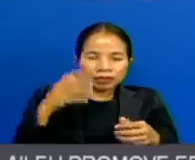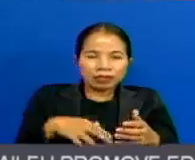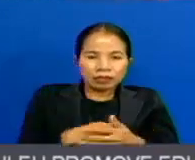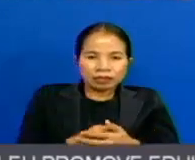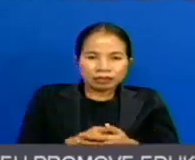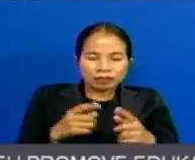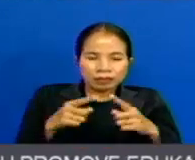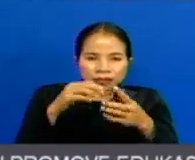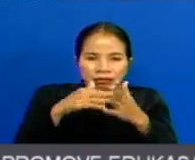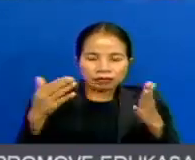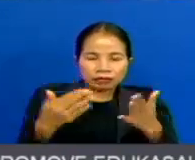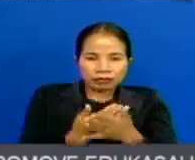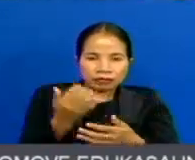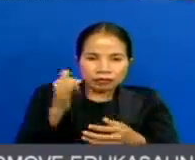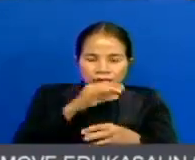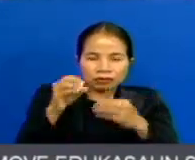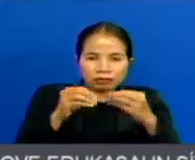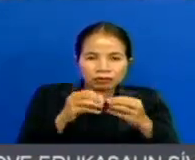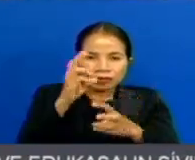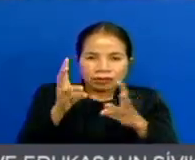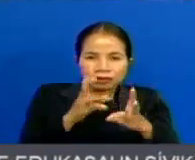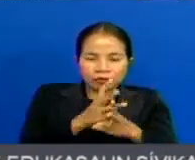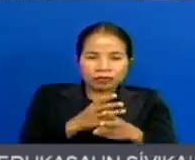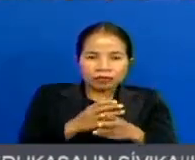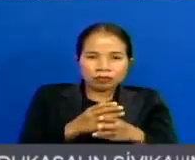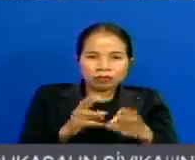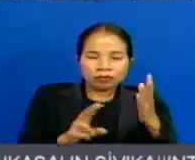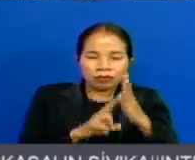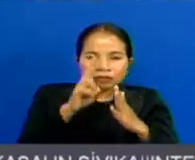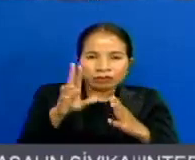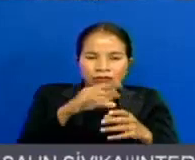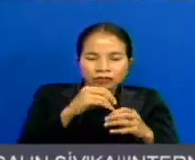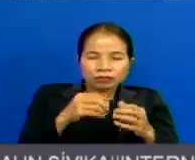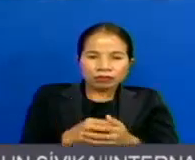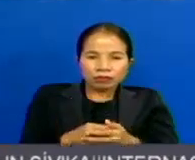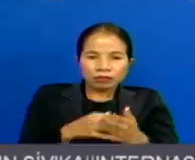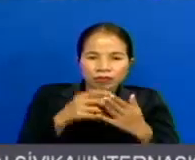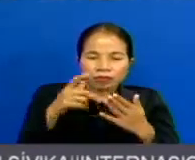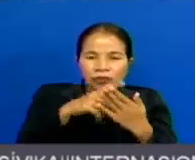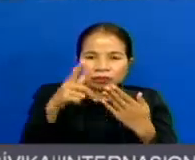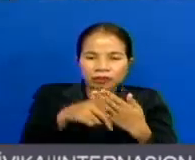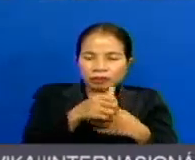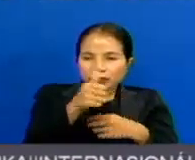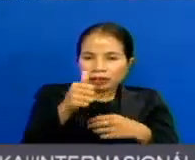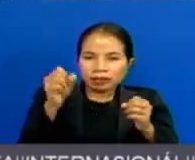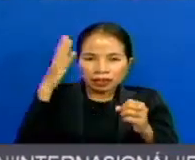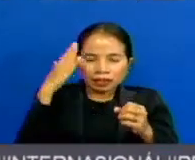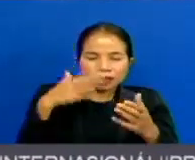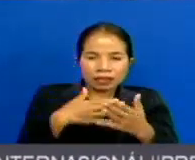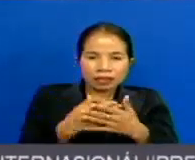ba estudante Fonsira, conaba mundo acadêmico nian, no cada faculdade, bele conhece dia clio, Sira